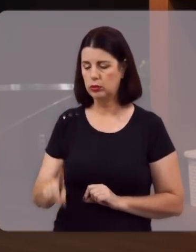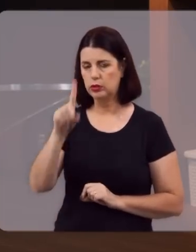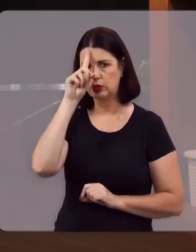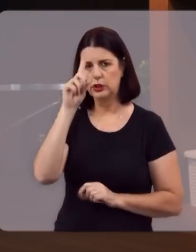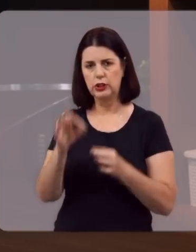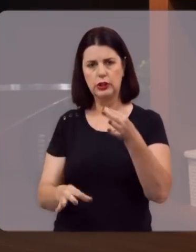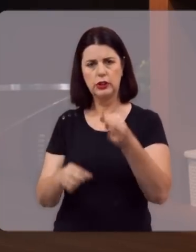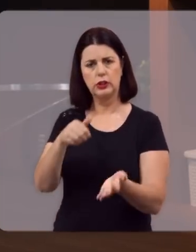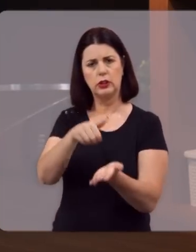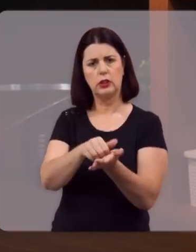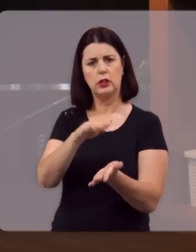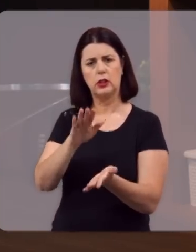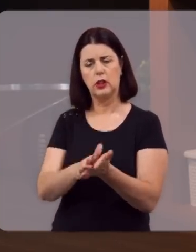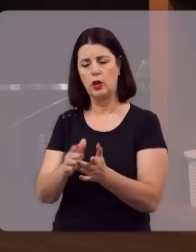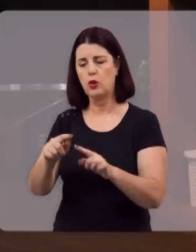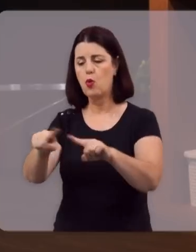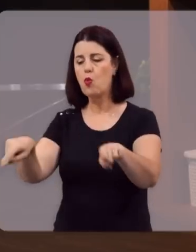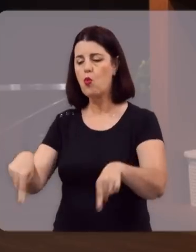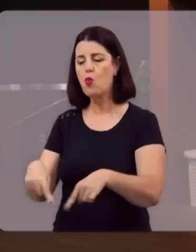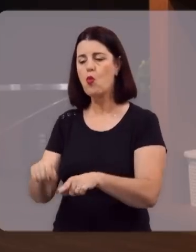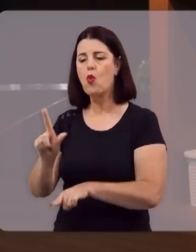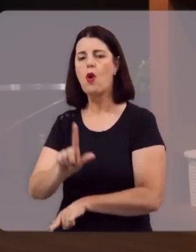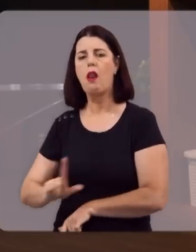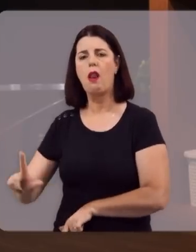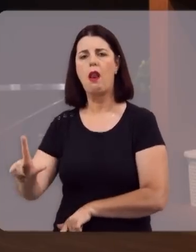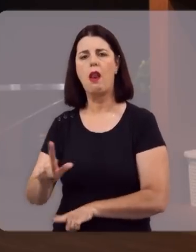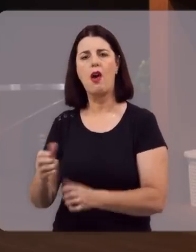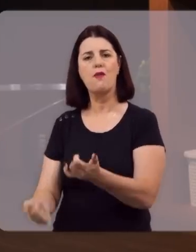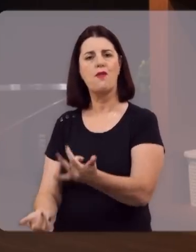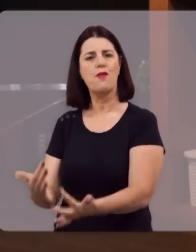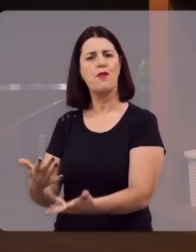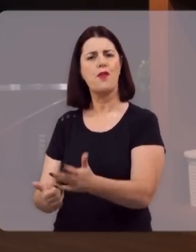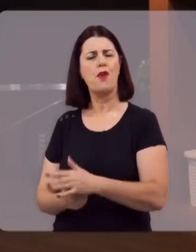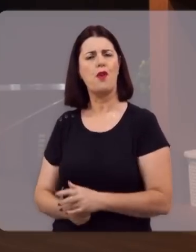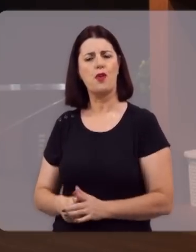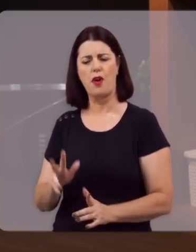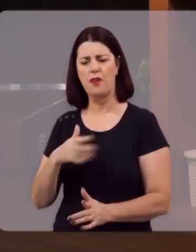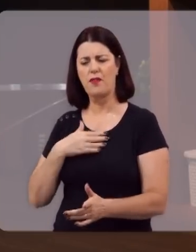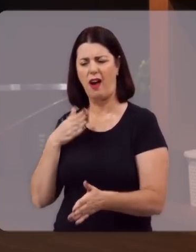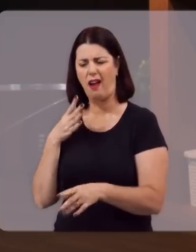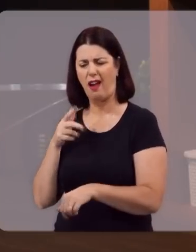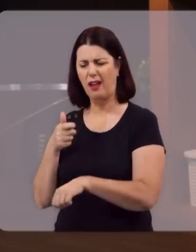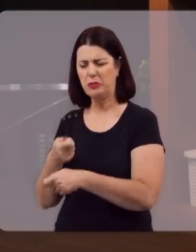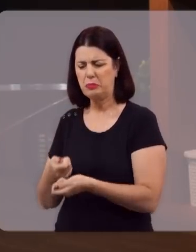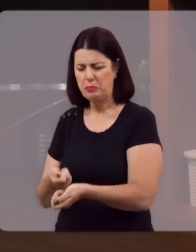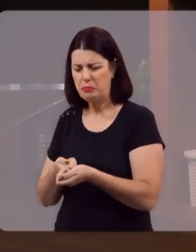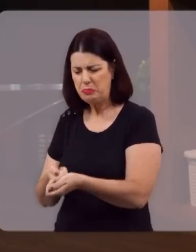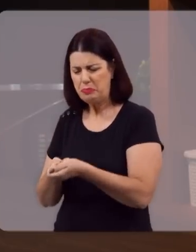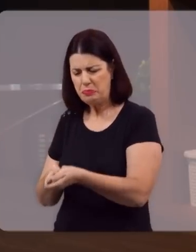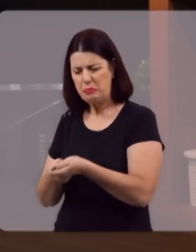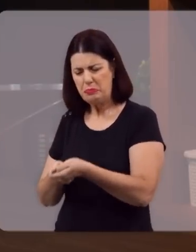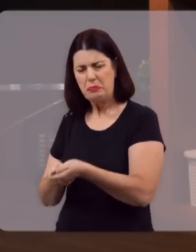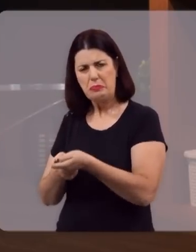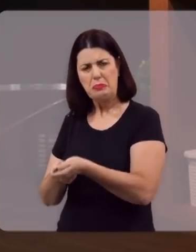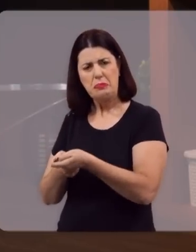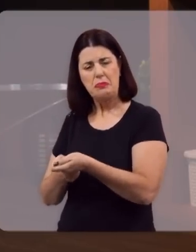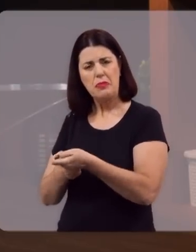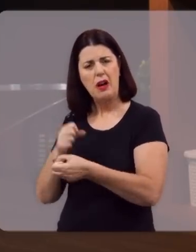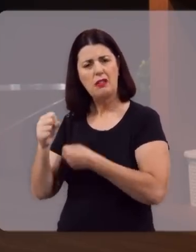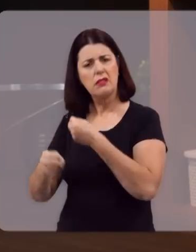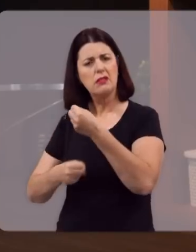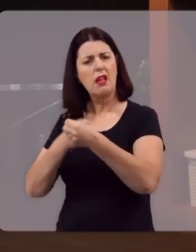final no lago do fogo e vai ser atormentado pelos séculos dos